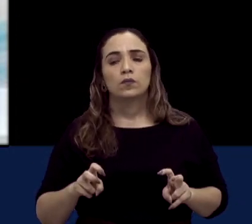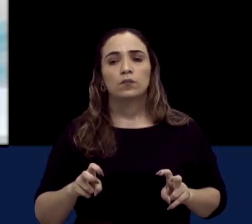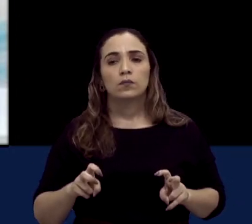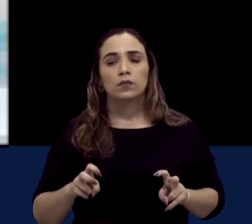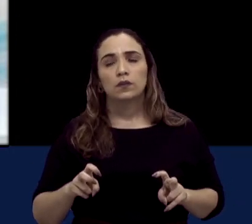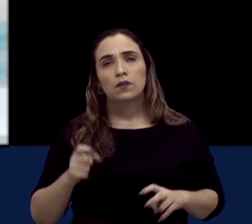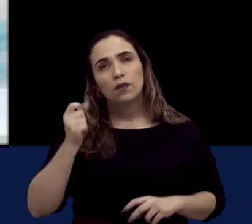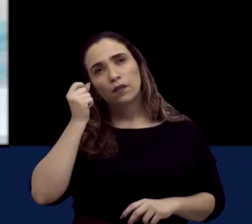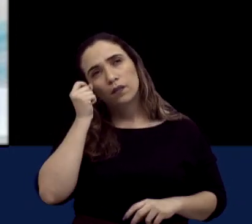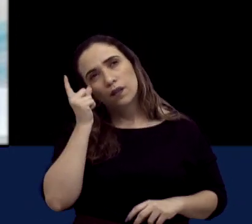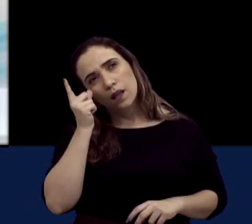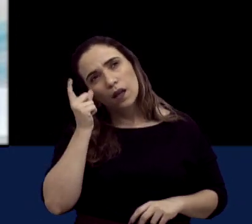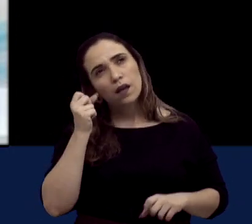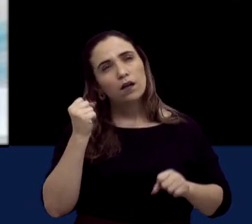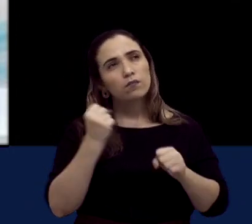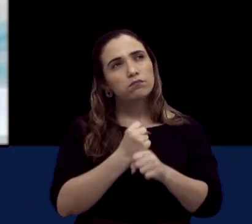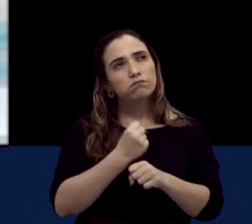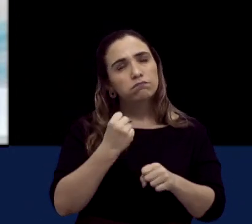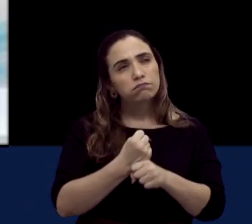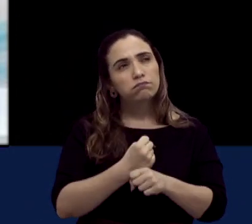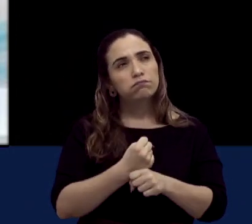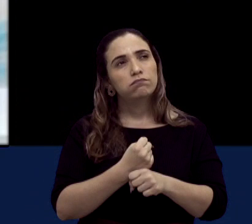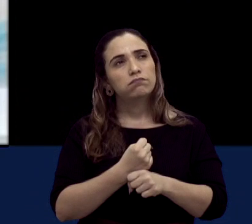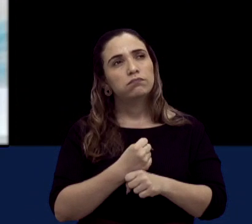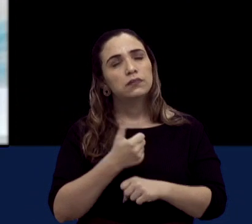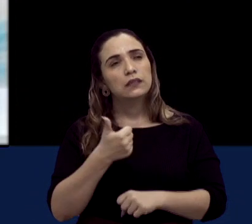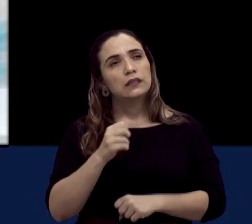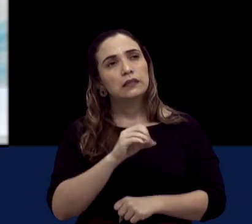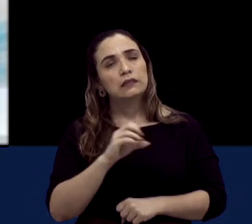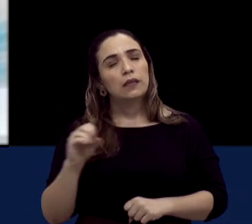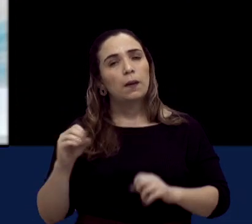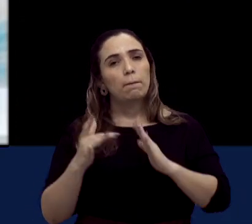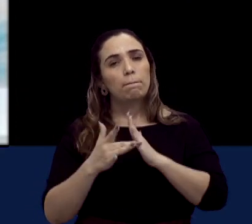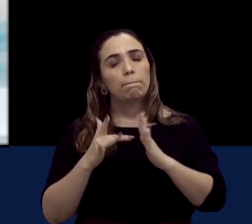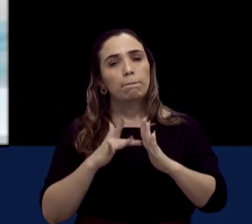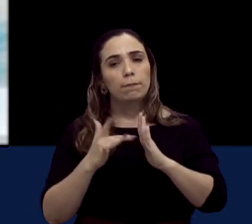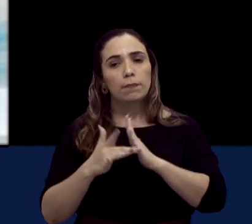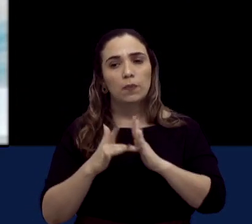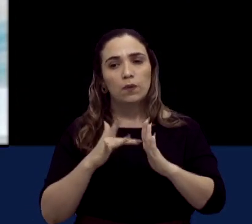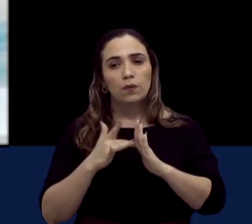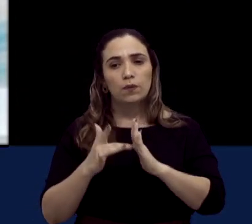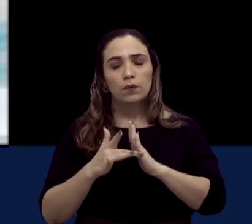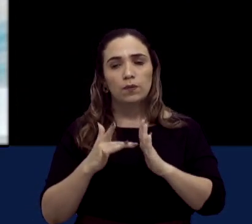Então, construímos 100 postos de saúde,